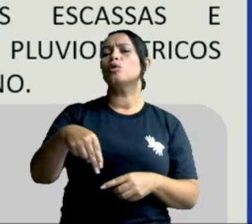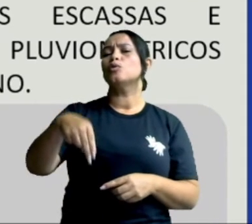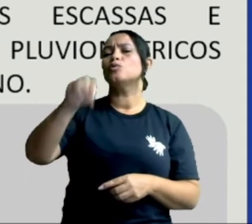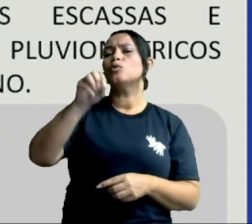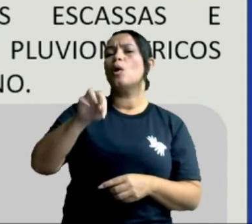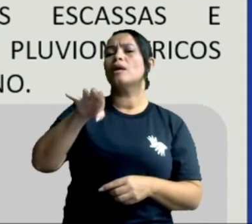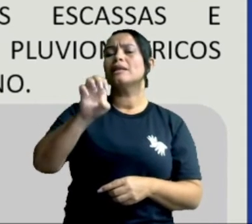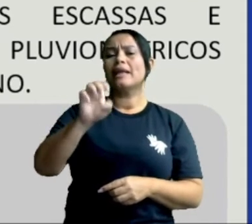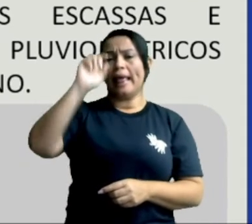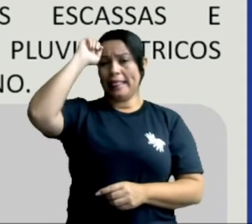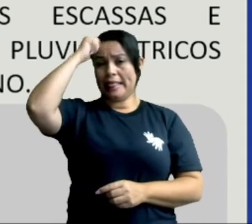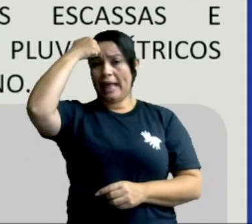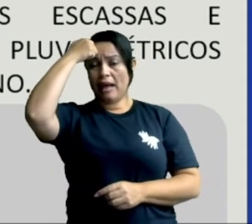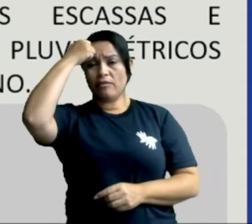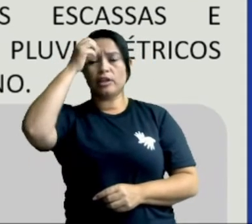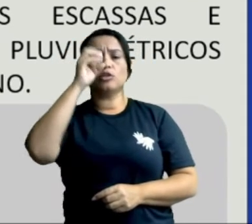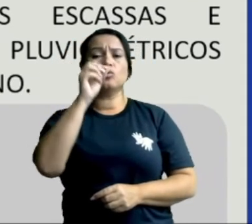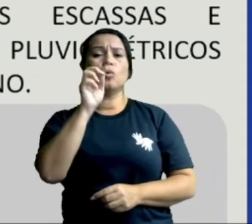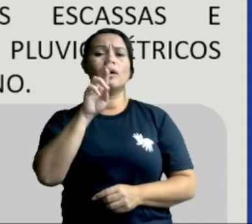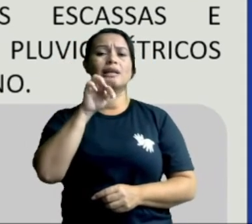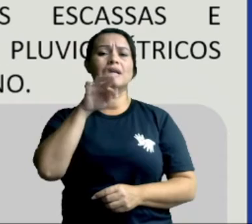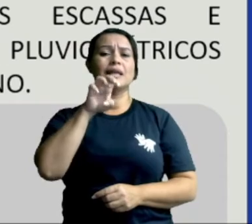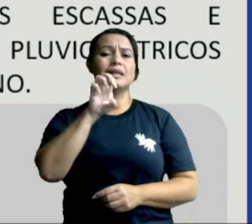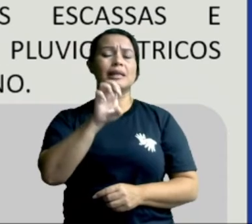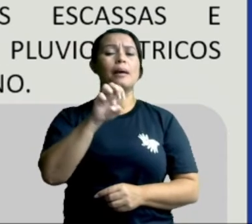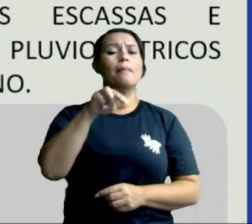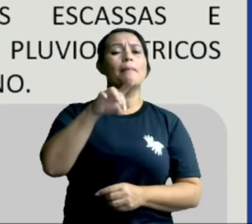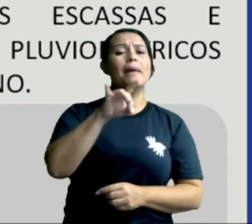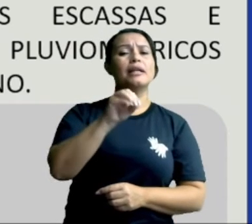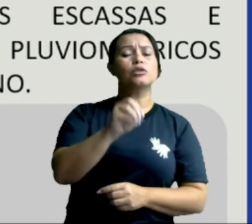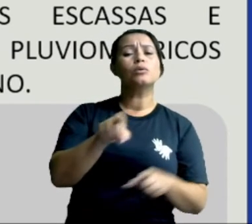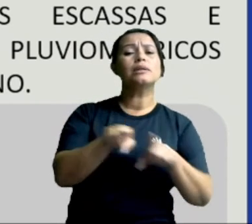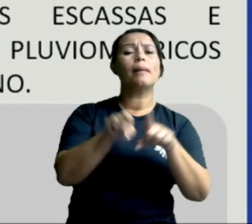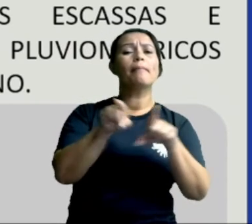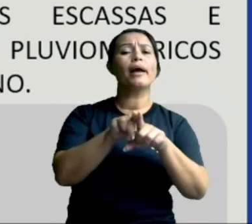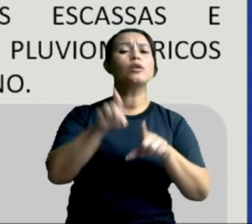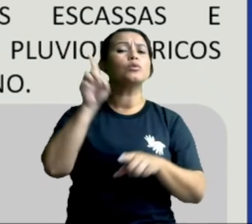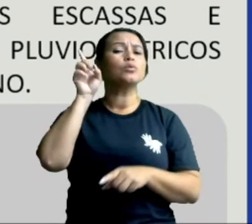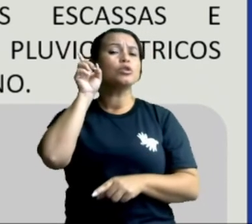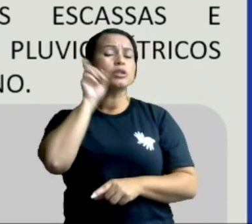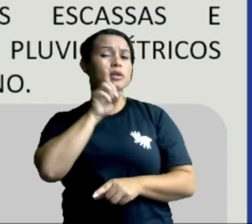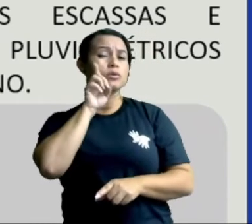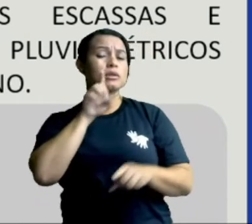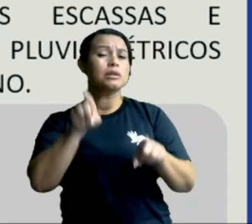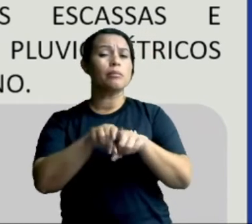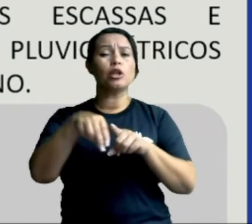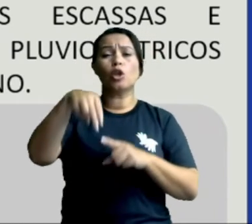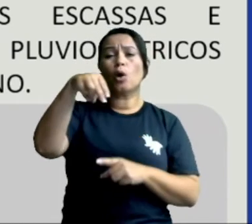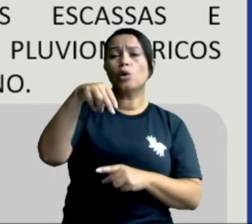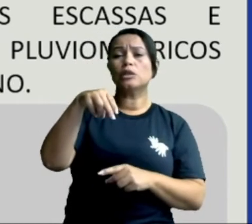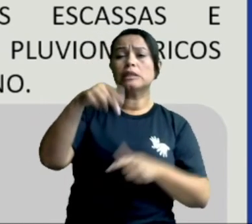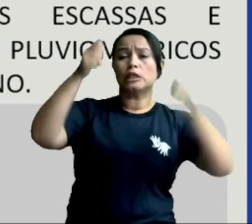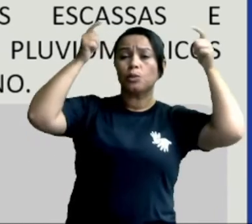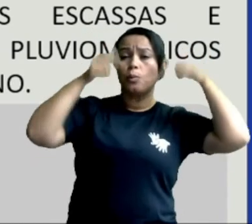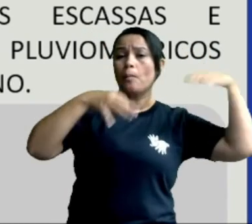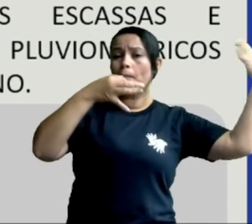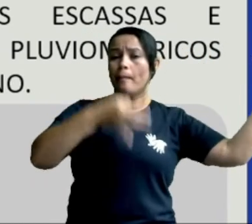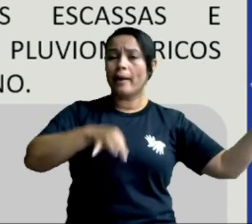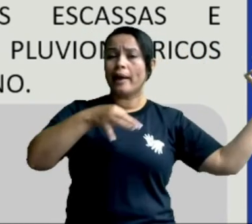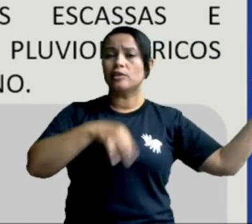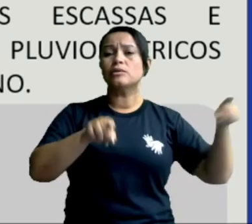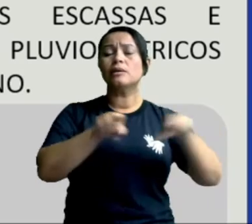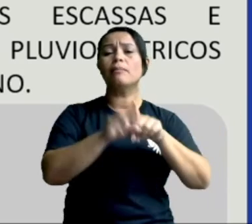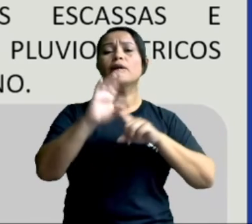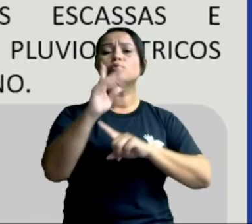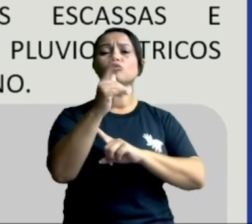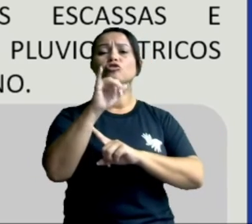da África o Oriente Médio Oeste dos Estados Unidos norte do México litoral do Chile